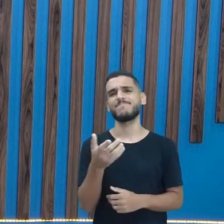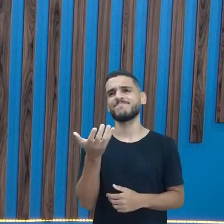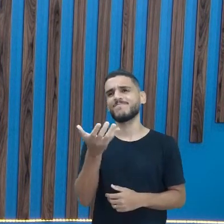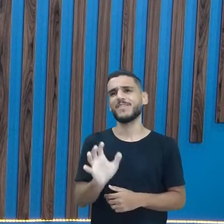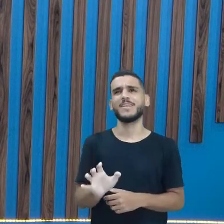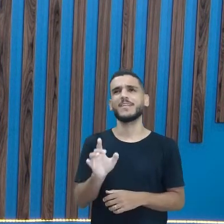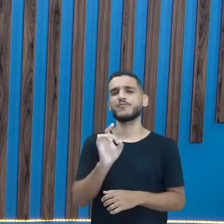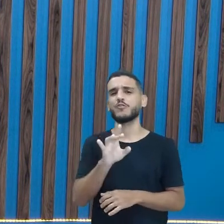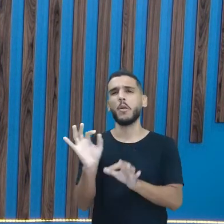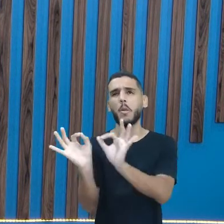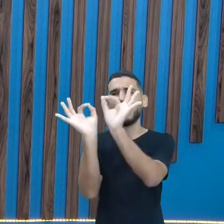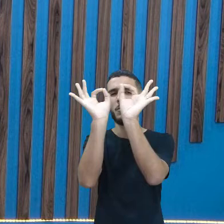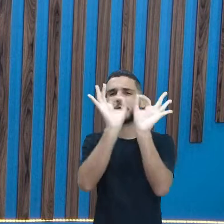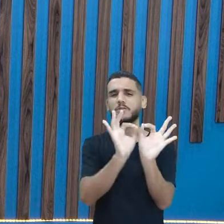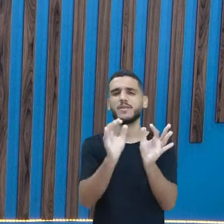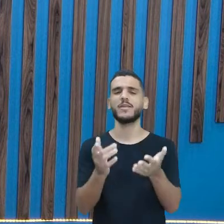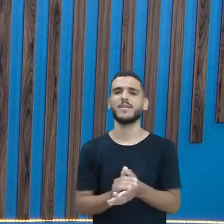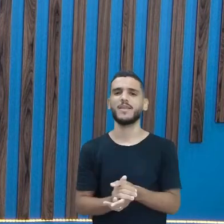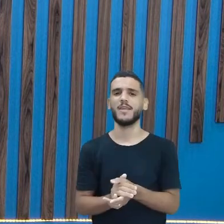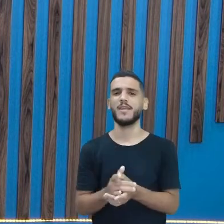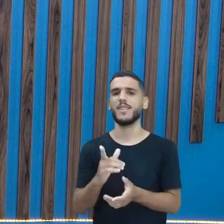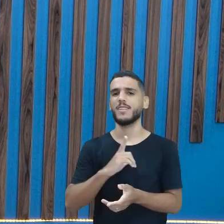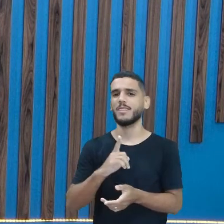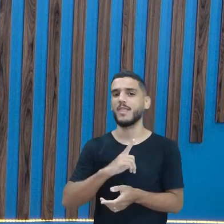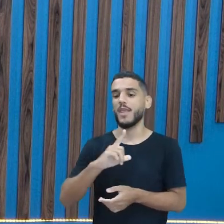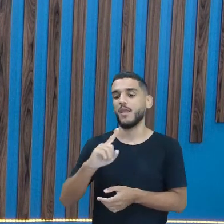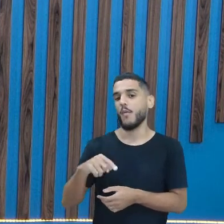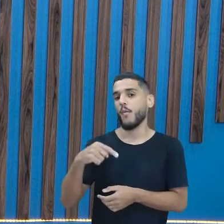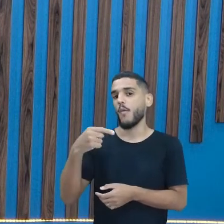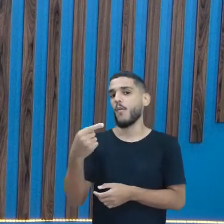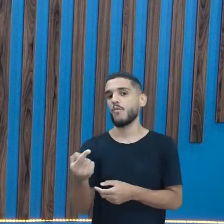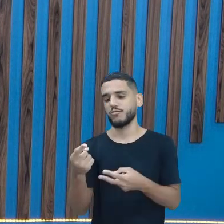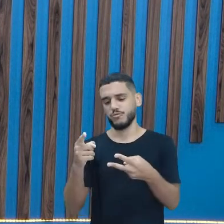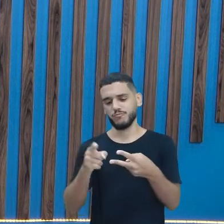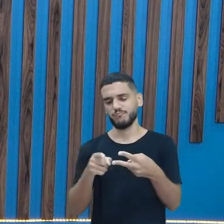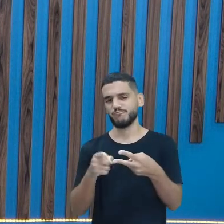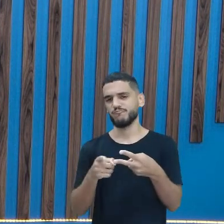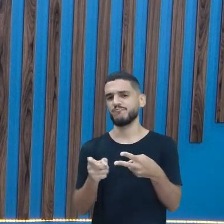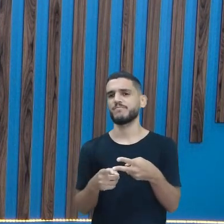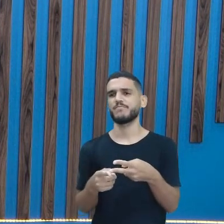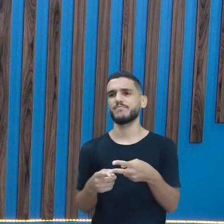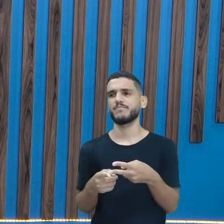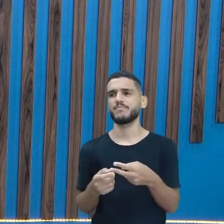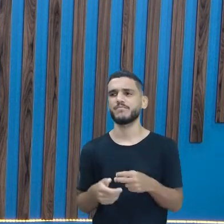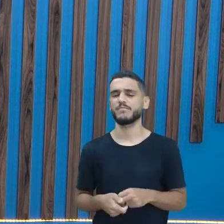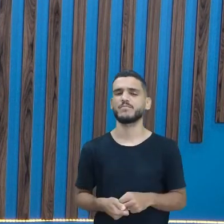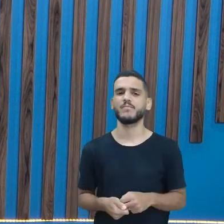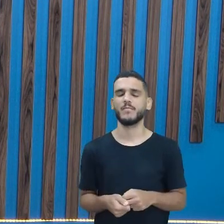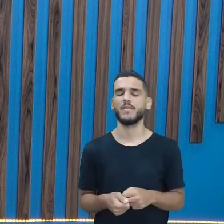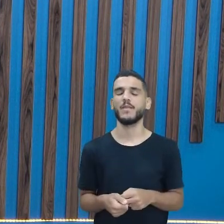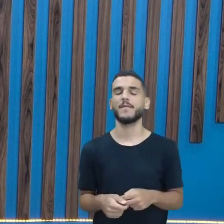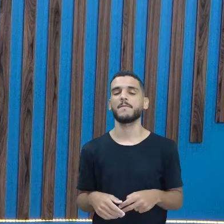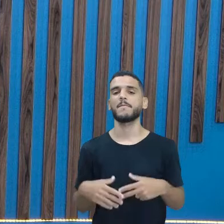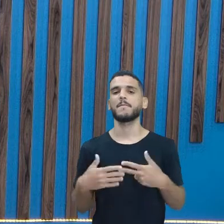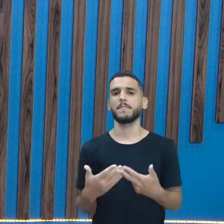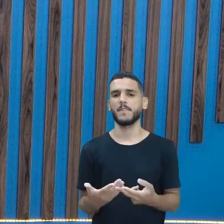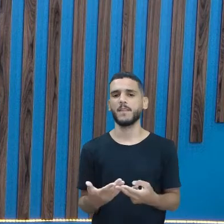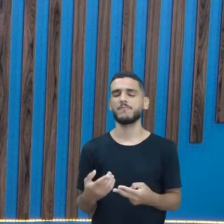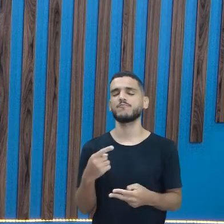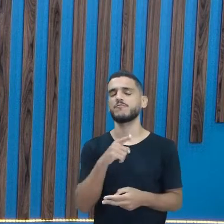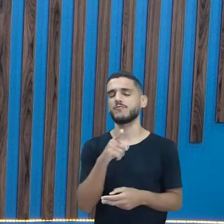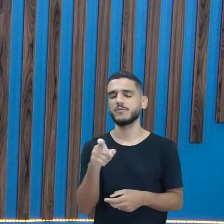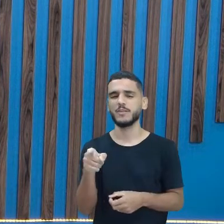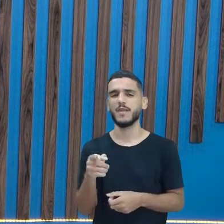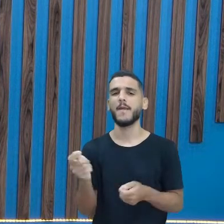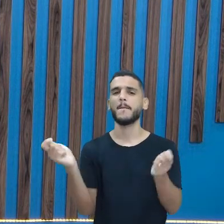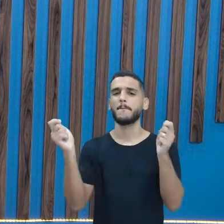somente assistir, você tem um bônus, exatamente. Por que bônus, professora? Porque, olha, desse bônus aí você pode assistir